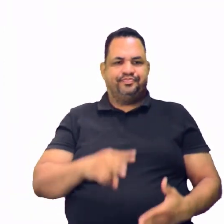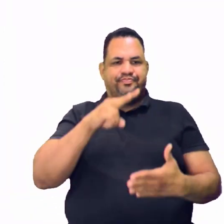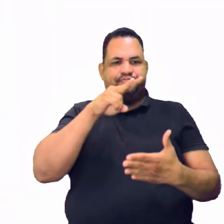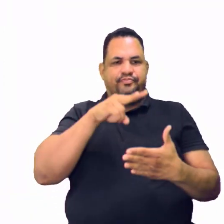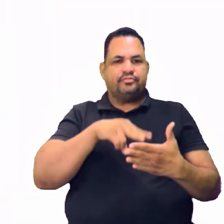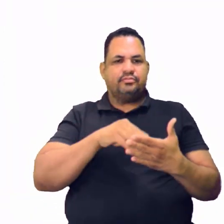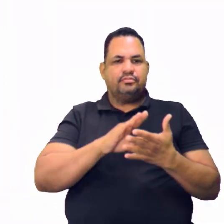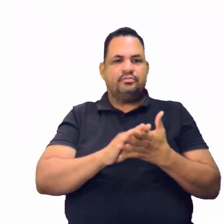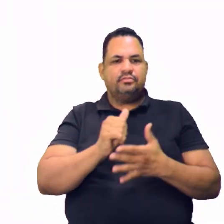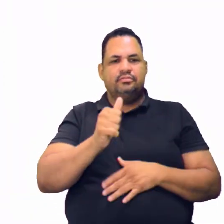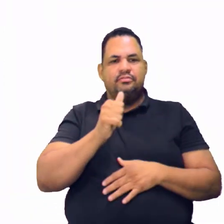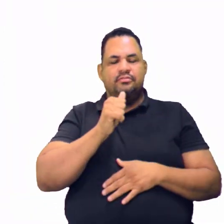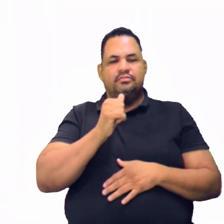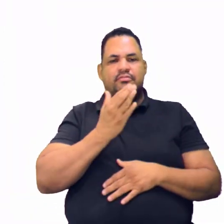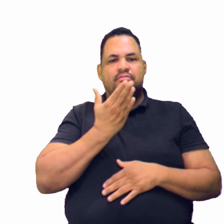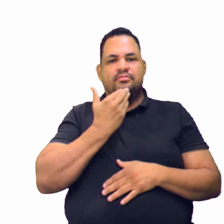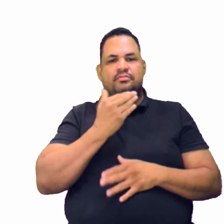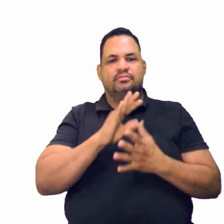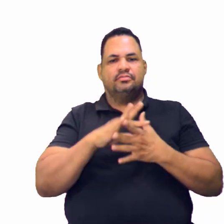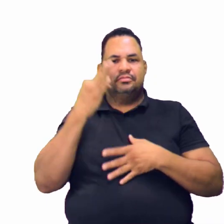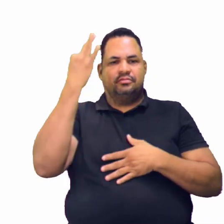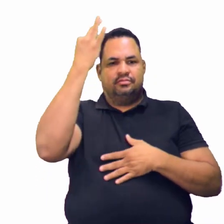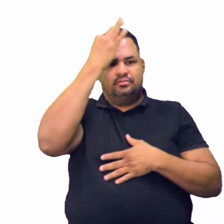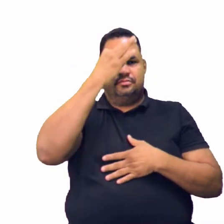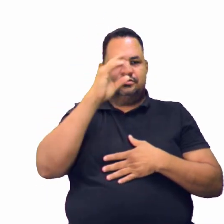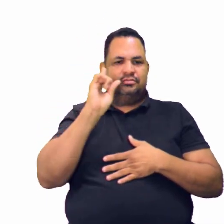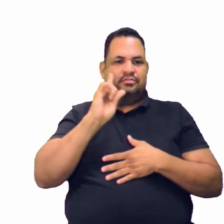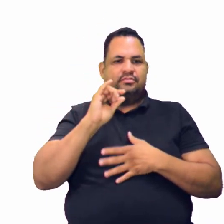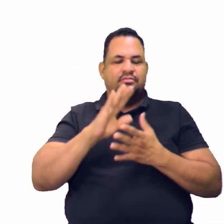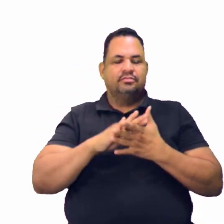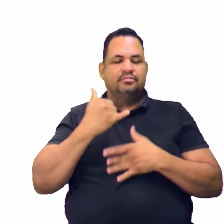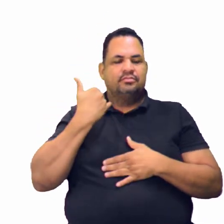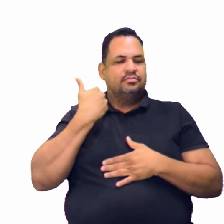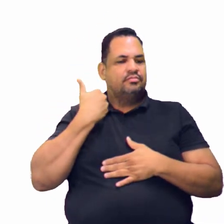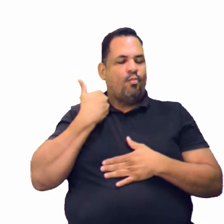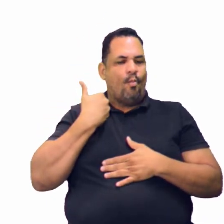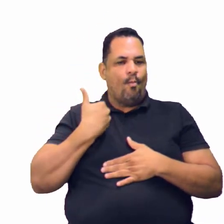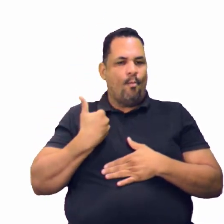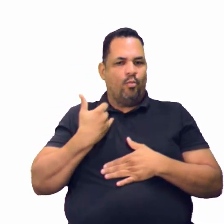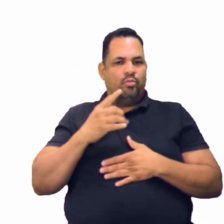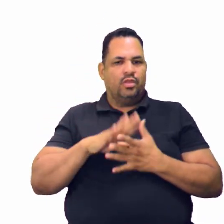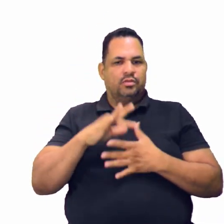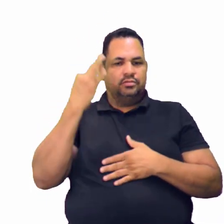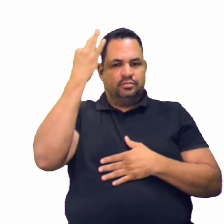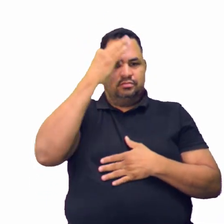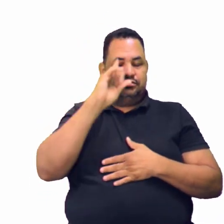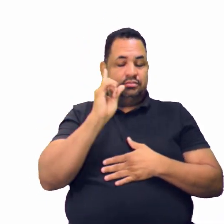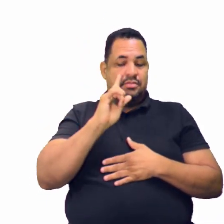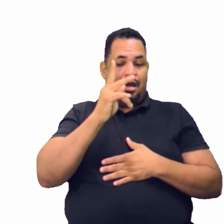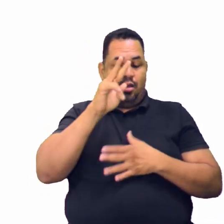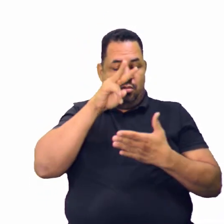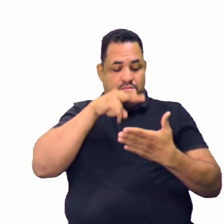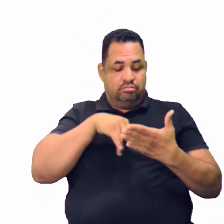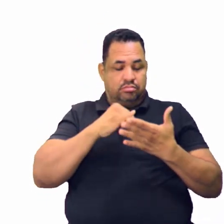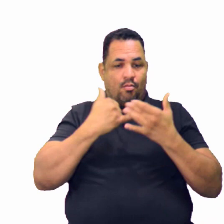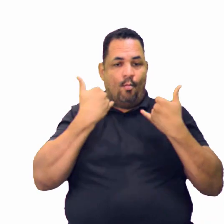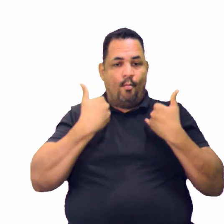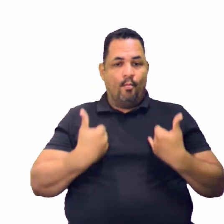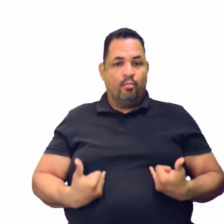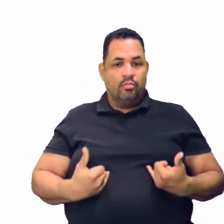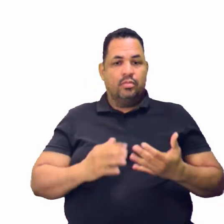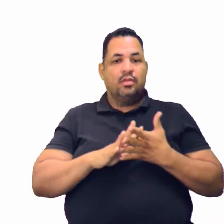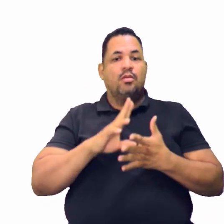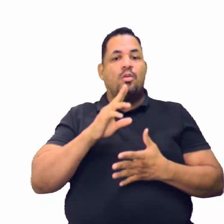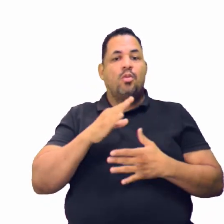Ler é beber e comer. O espírito que não lê emagrece como o corpo que